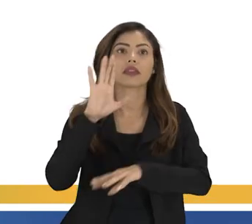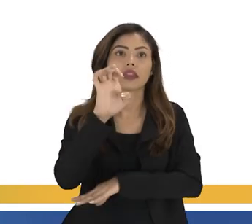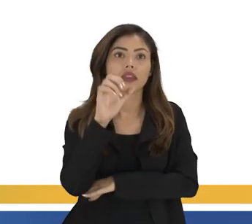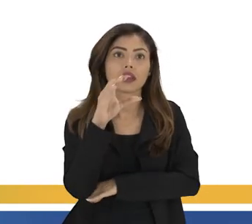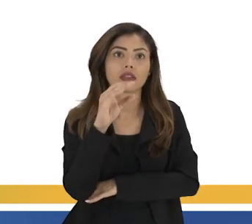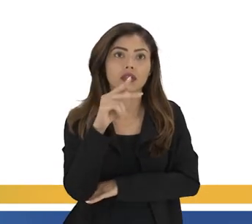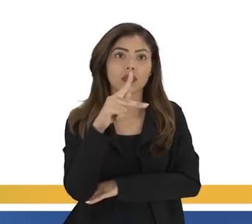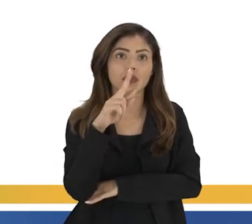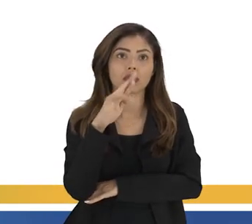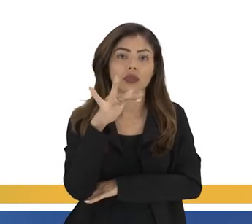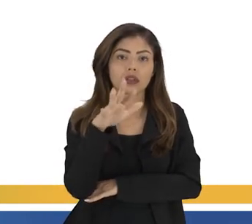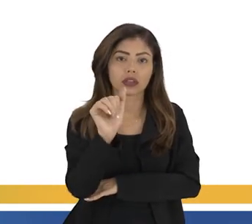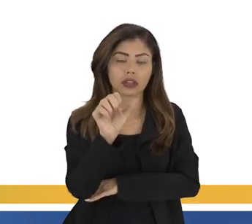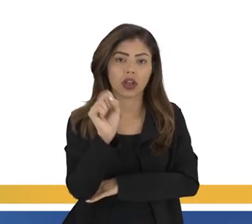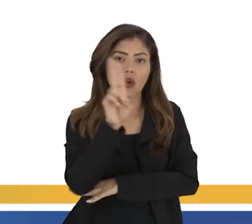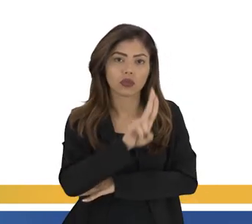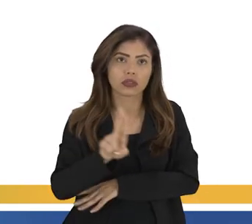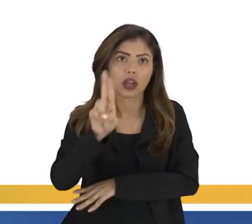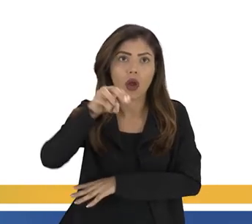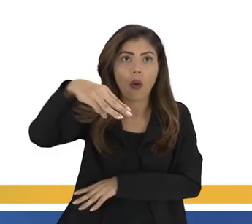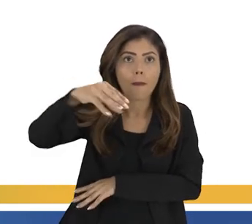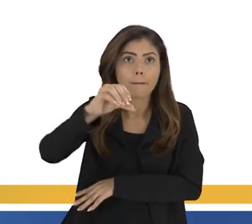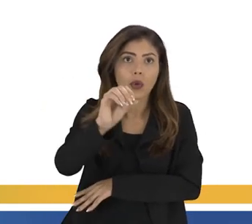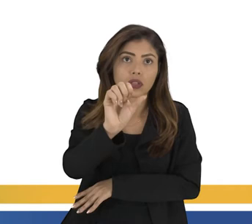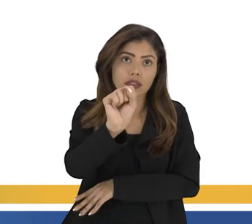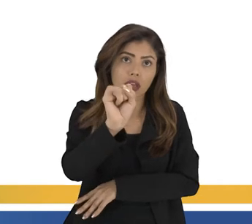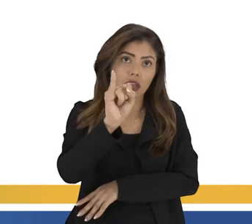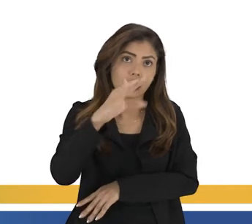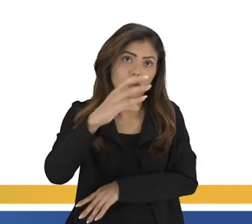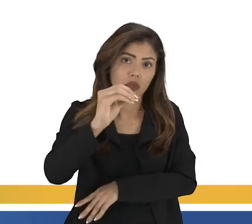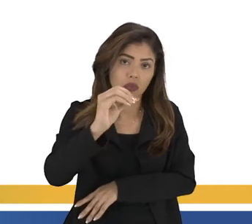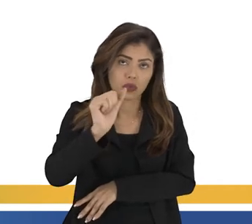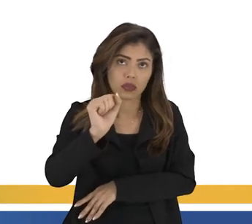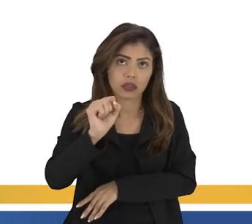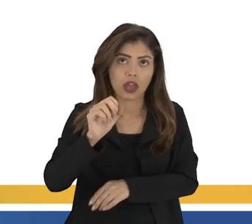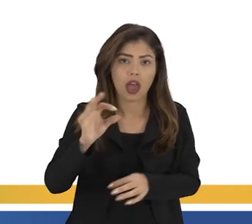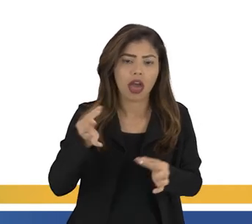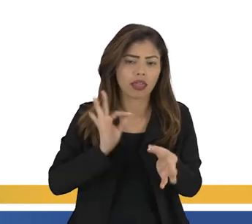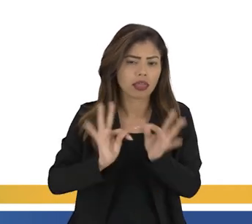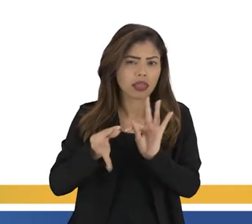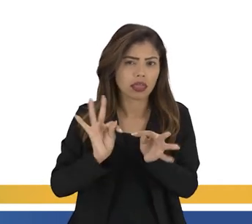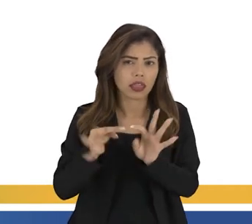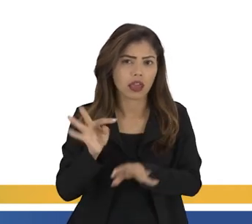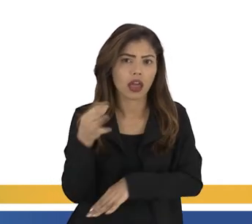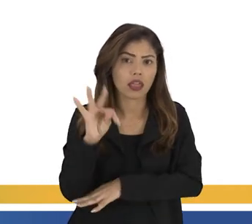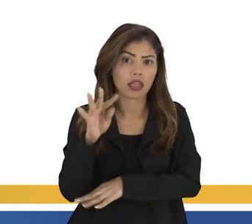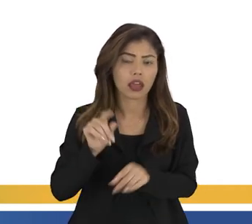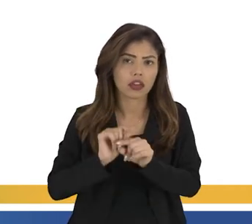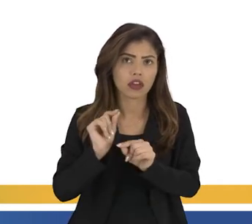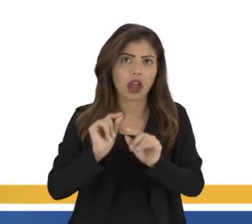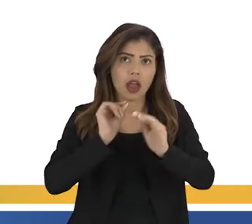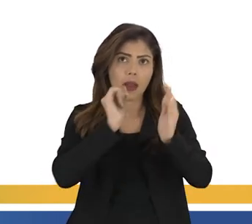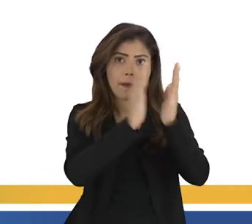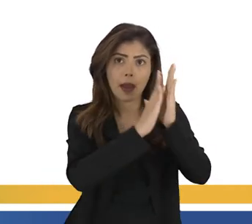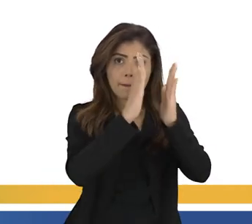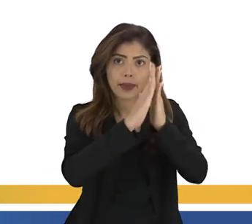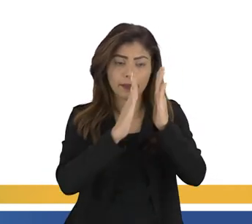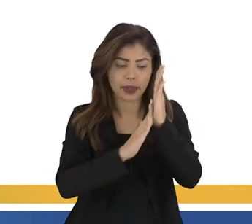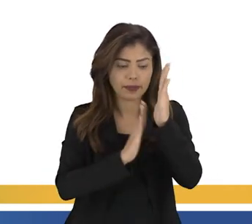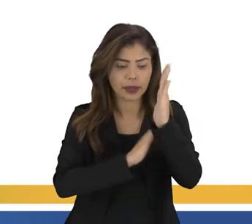esculturas eles utilizavam mosaicos né que aquela técnica de você é colar